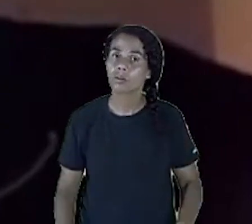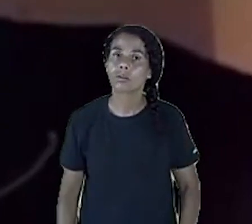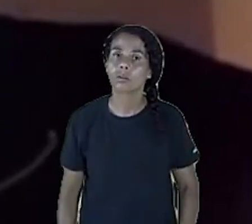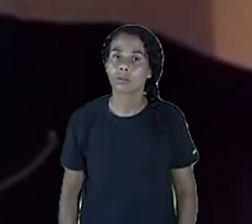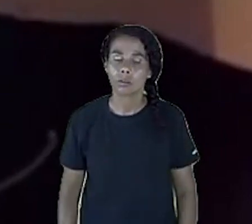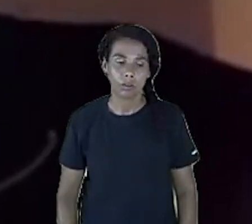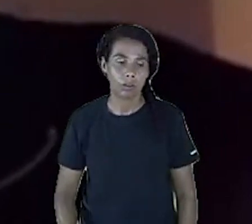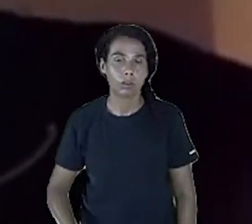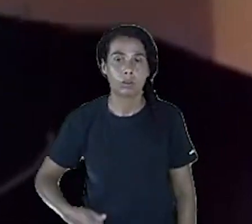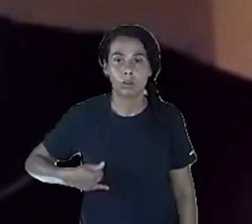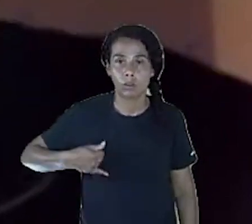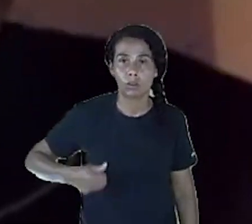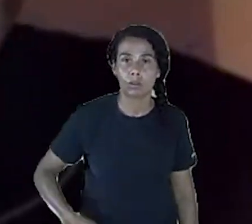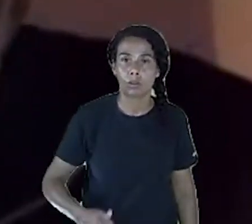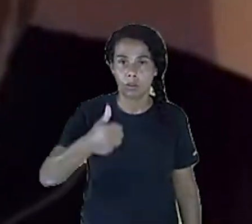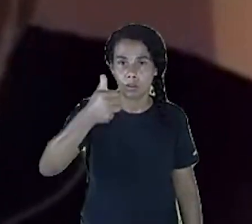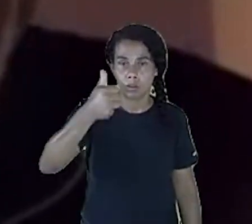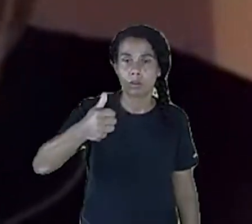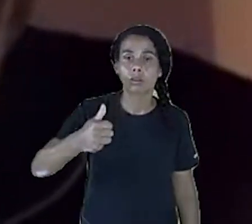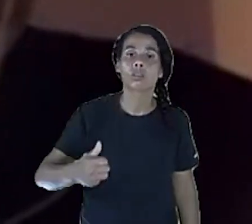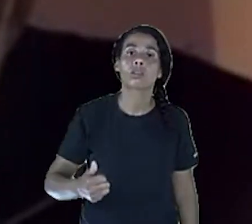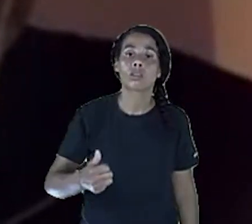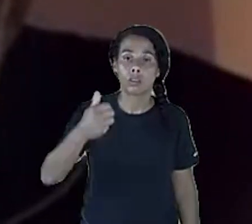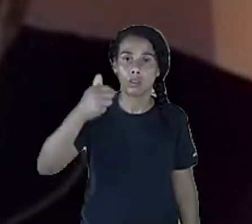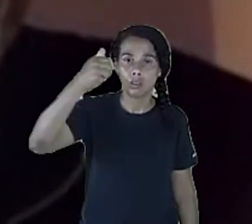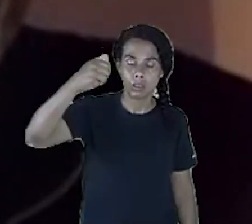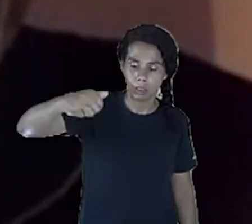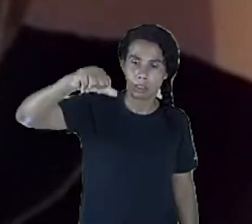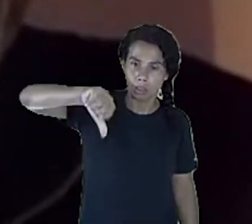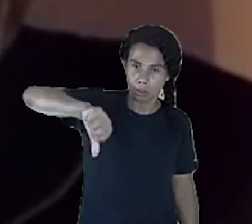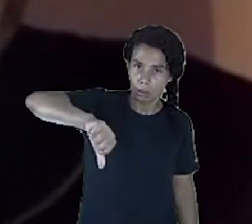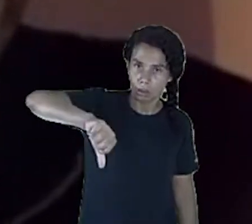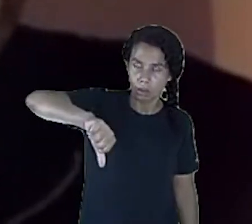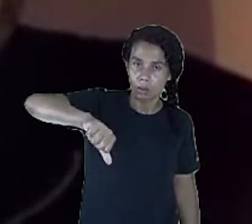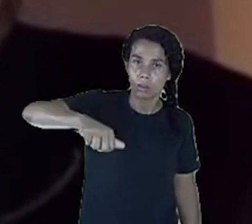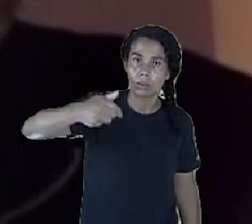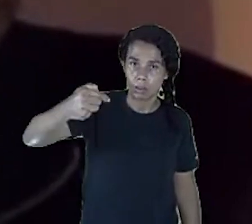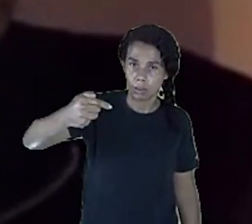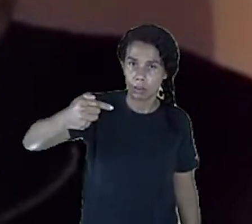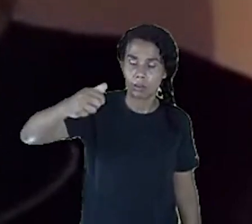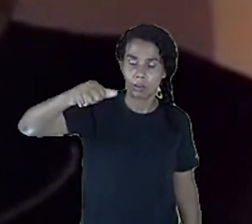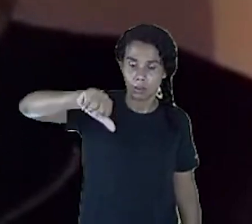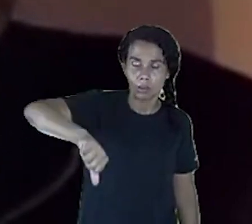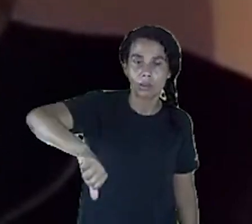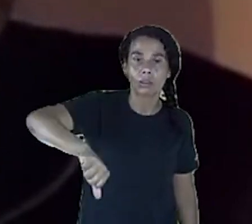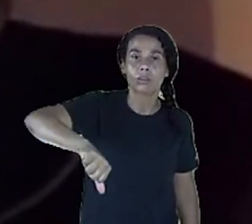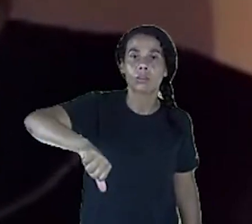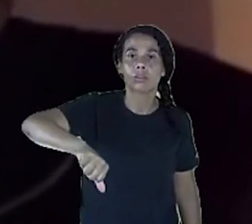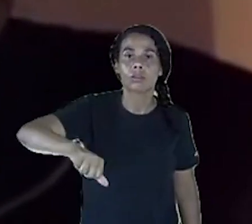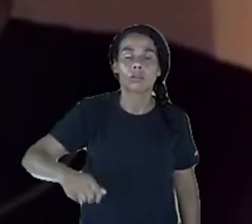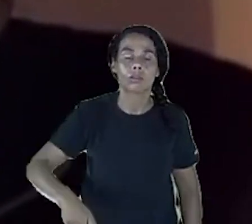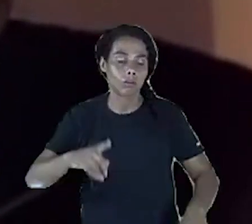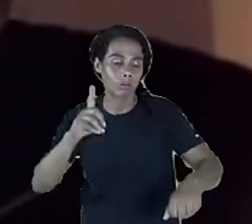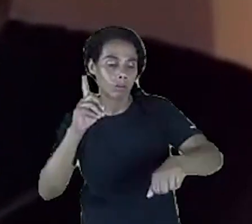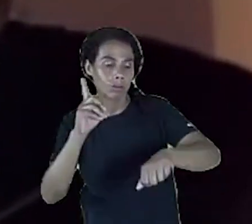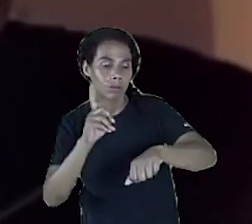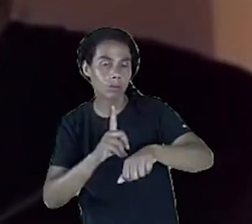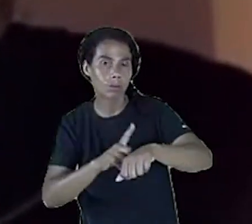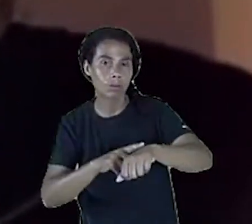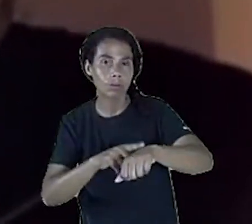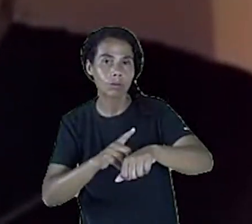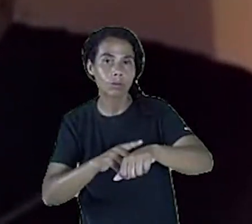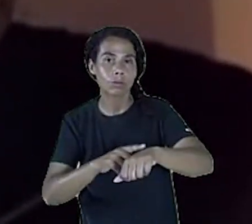79 anos, enfim, desde daqueles primeiros momentos ali dos